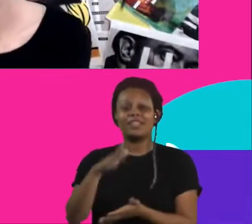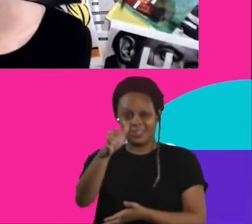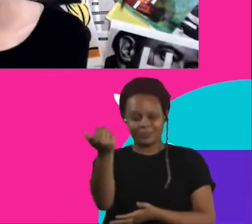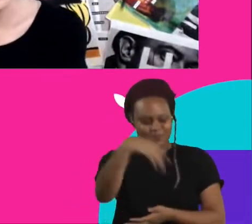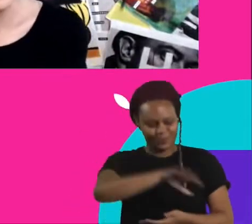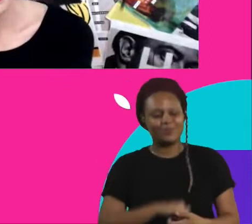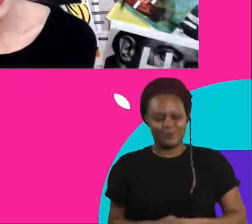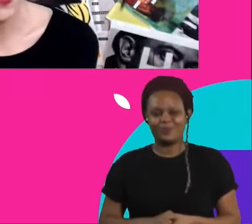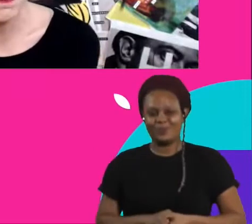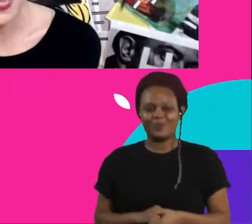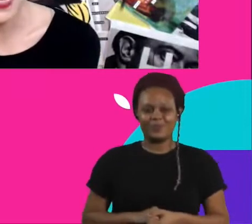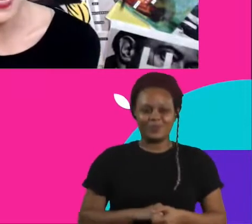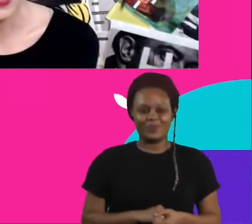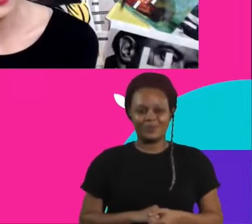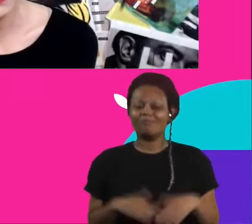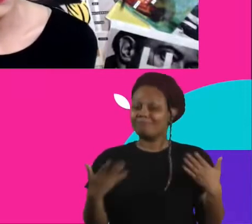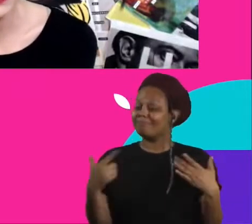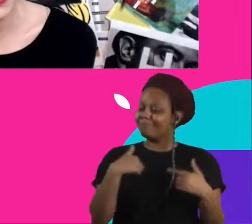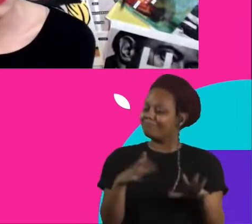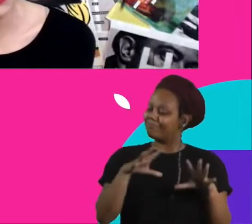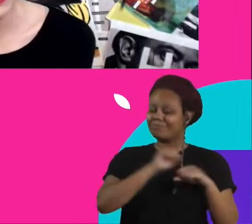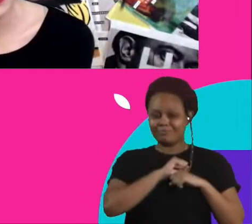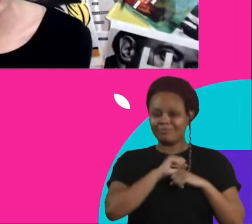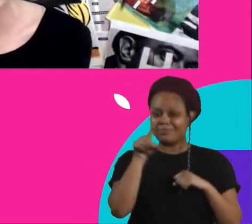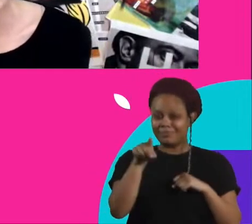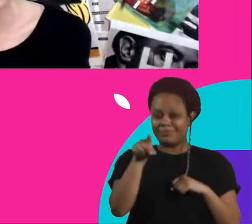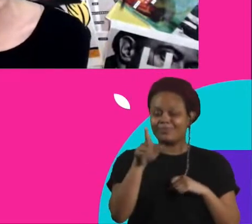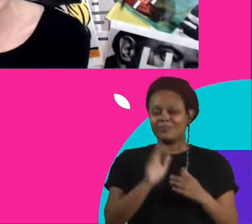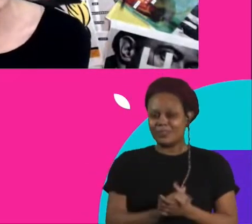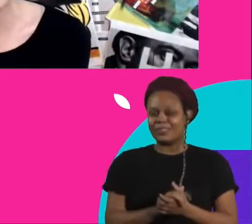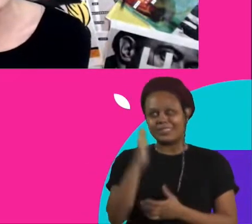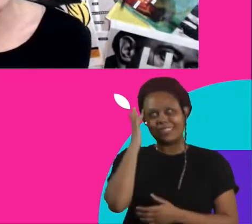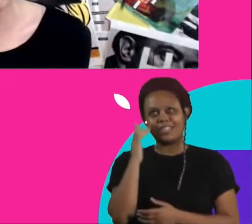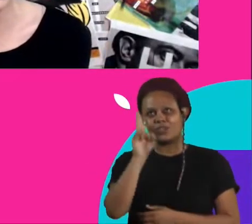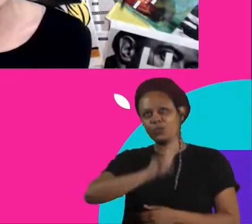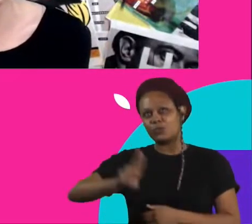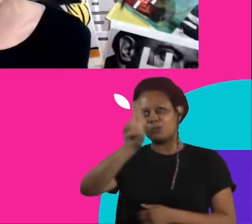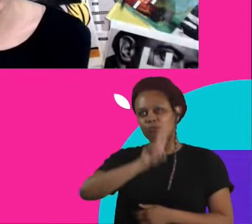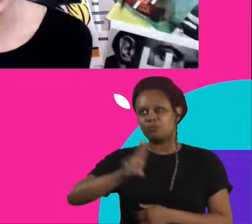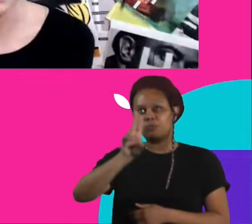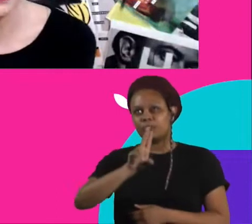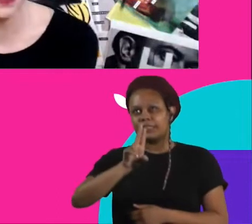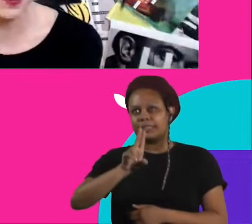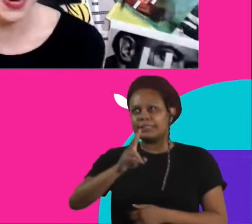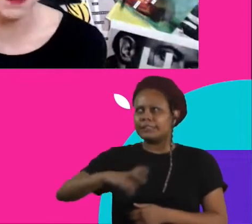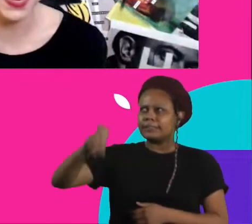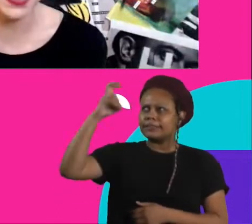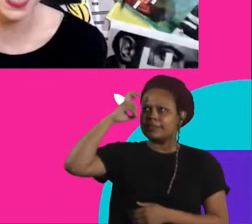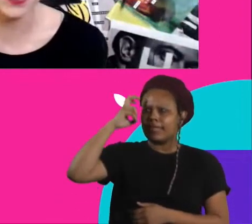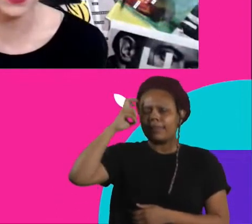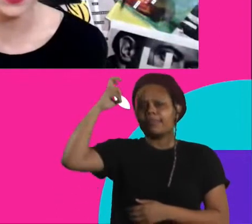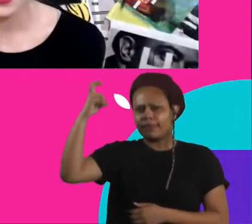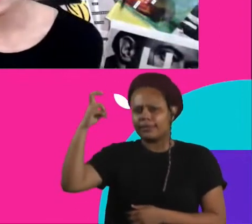colocação? Eu amei e eu acho que você, quando você usa o termo inteligência aprendedora, sabe o que que vem